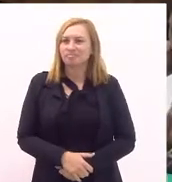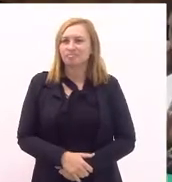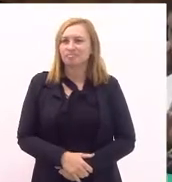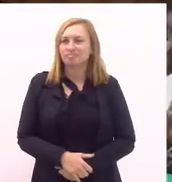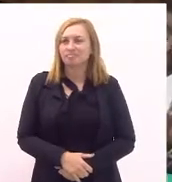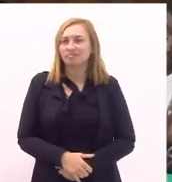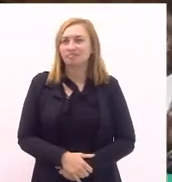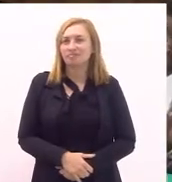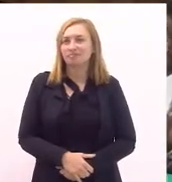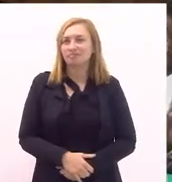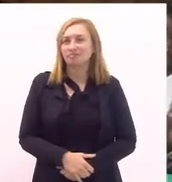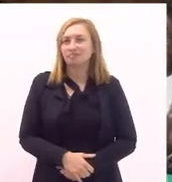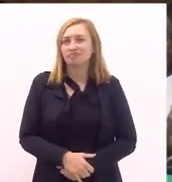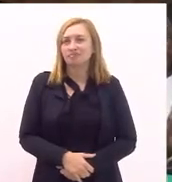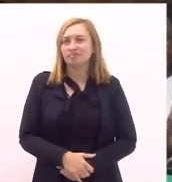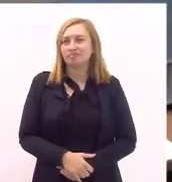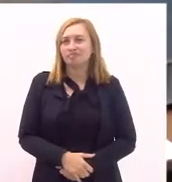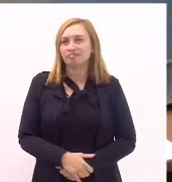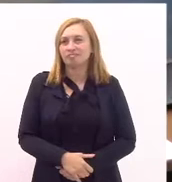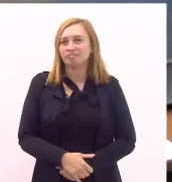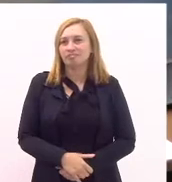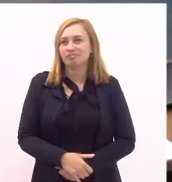E aí